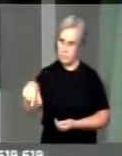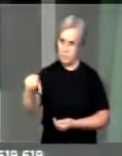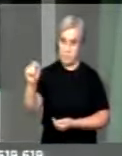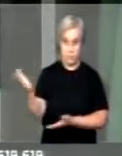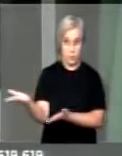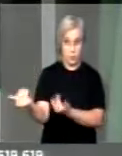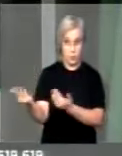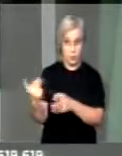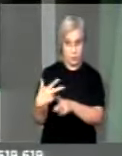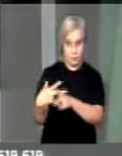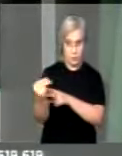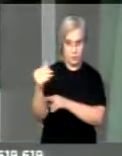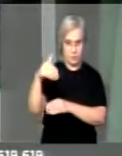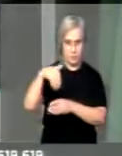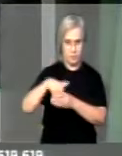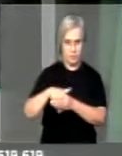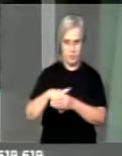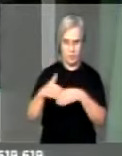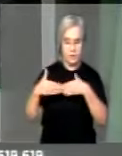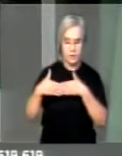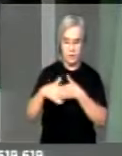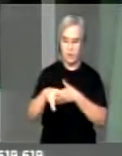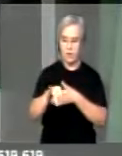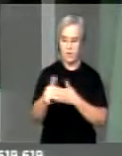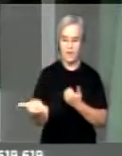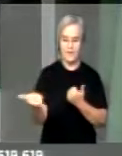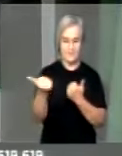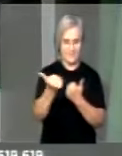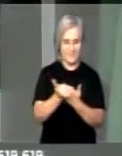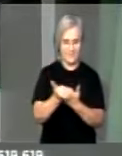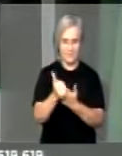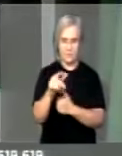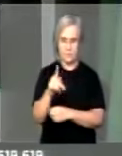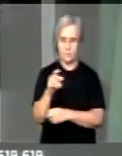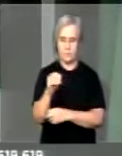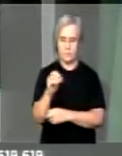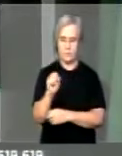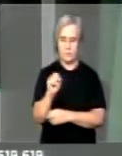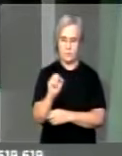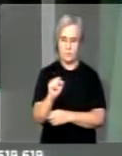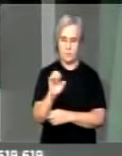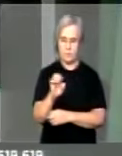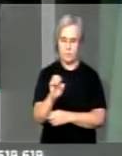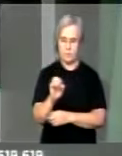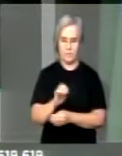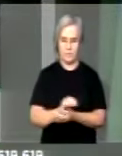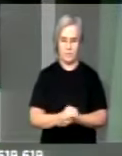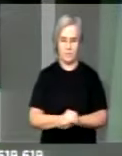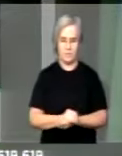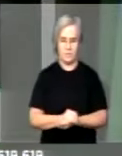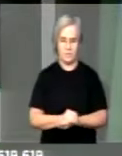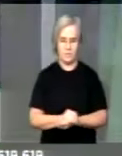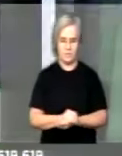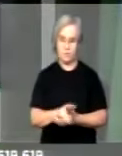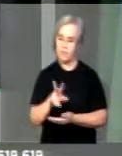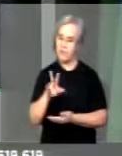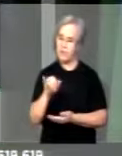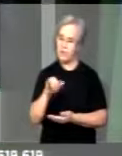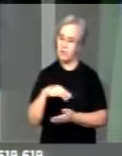jovens, que breve tomarão posse. Por enquanto são eleitos, daqui a um pouco serão